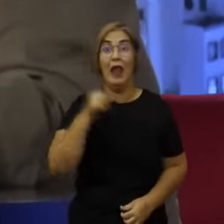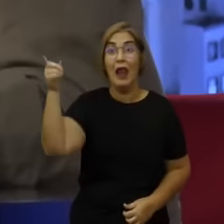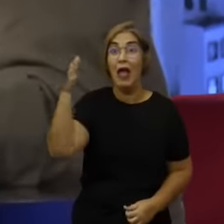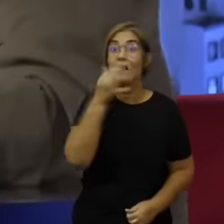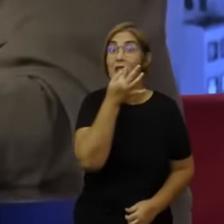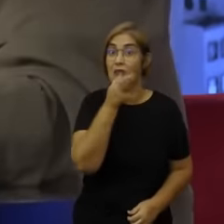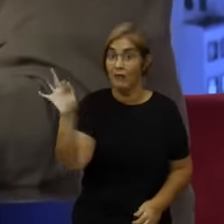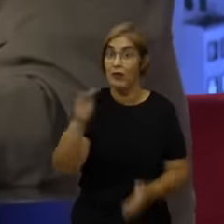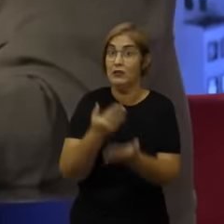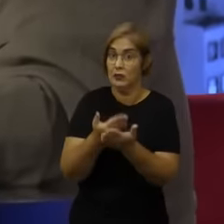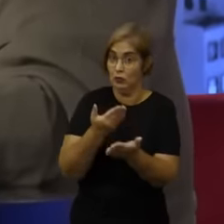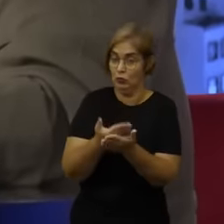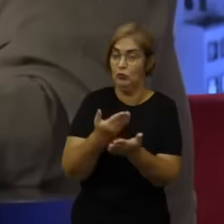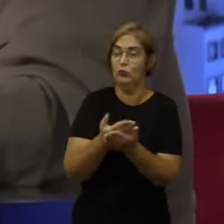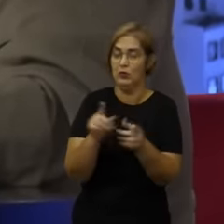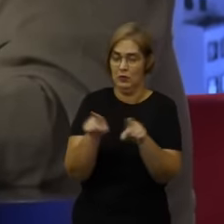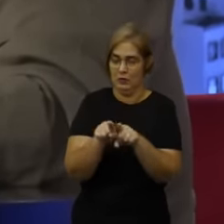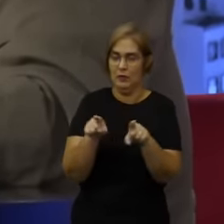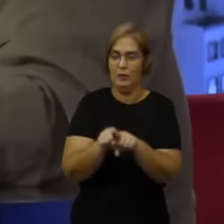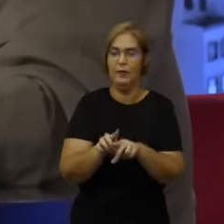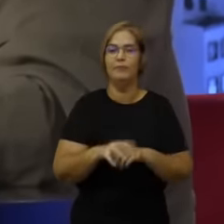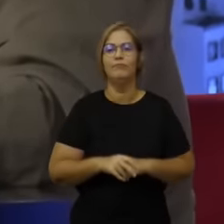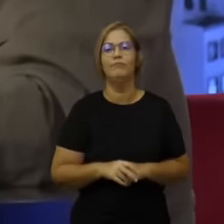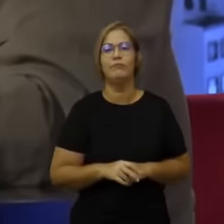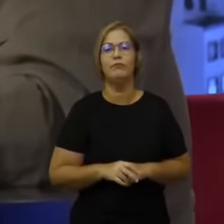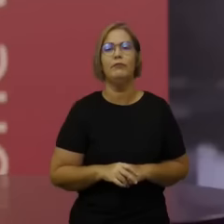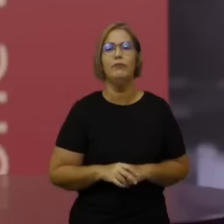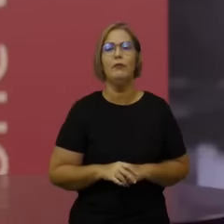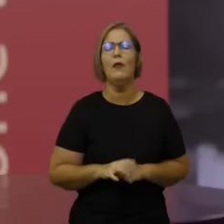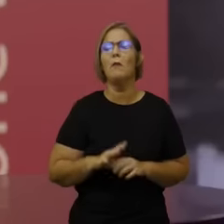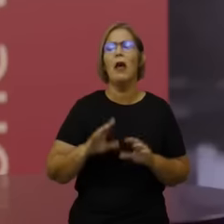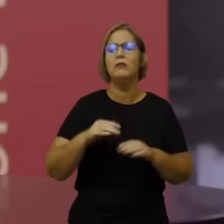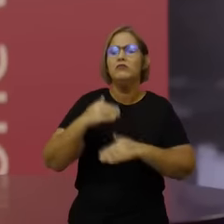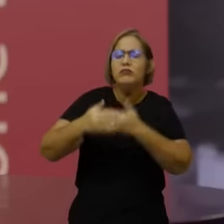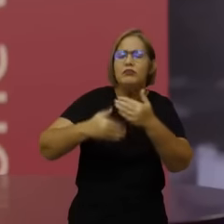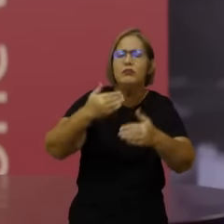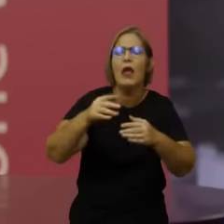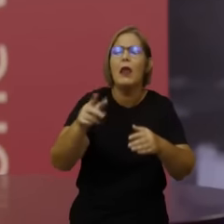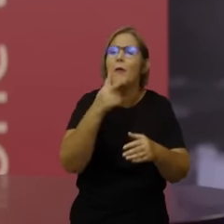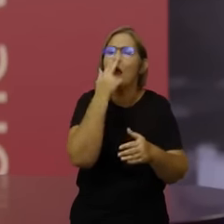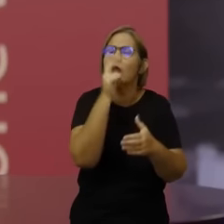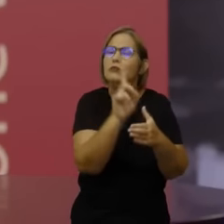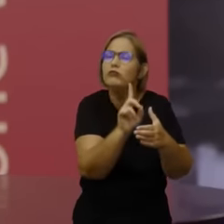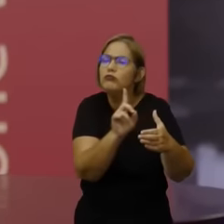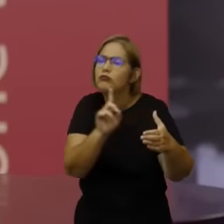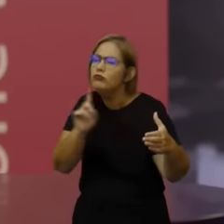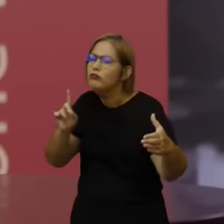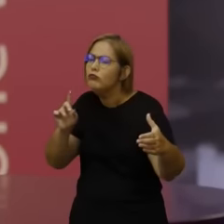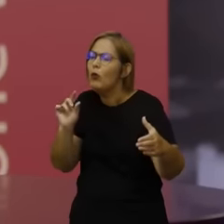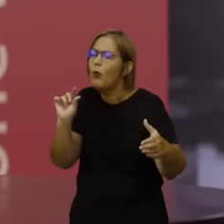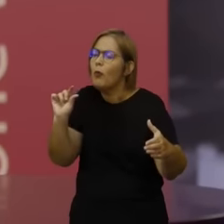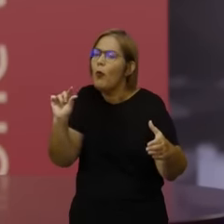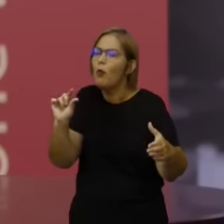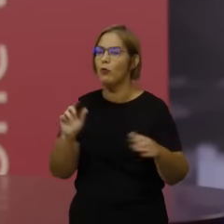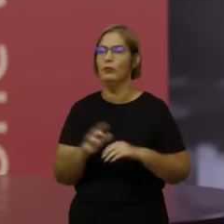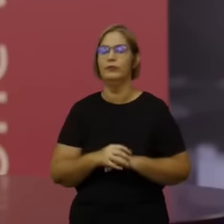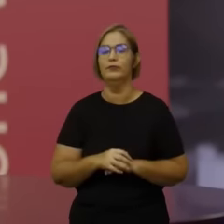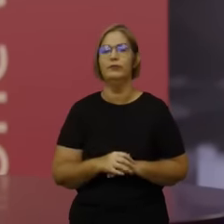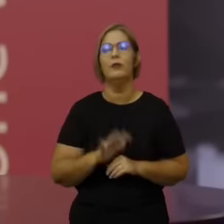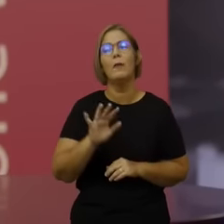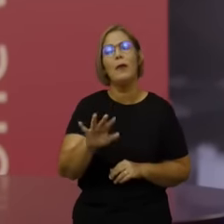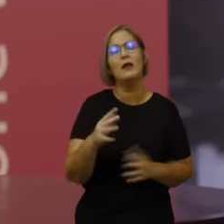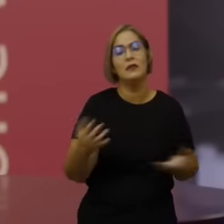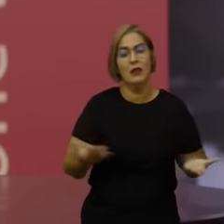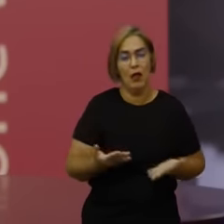mas depois ele se distancia disso. Eh, então vamos começar pensando um pouquinho. Eh, eu vou